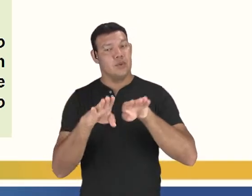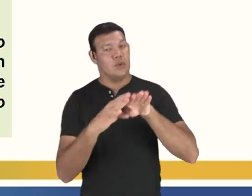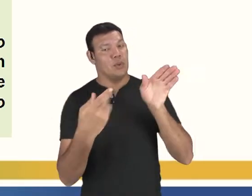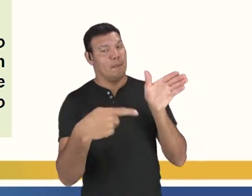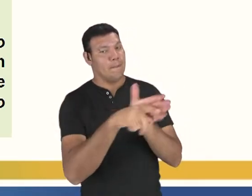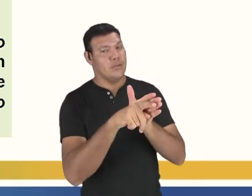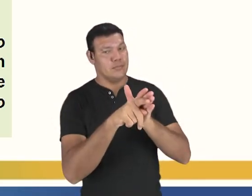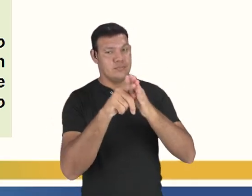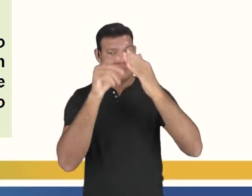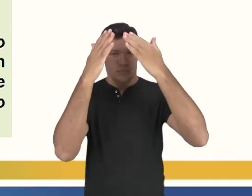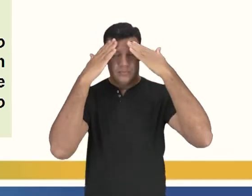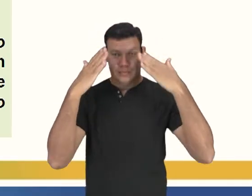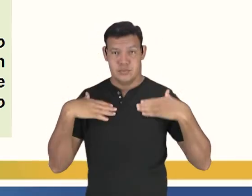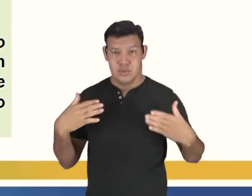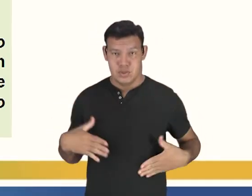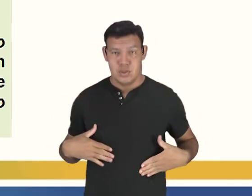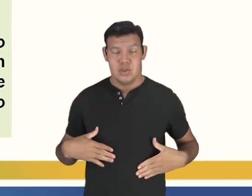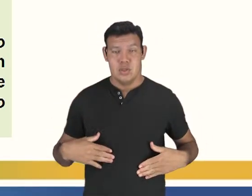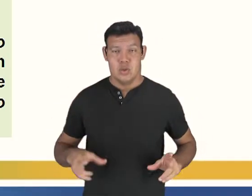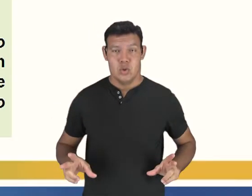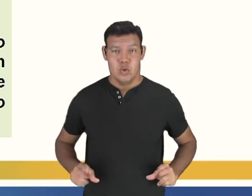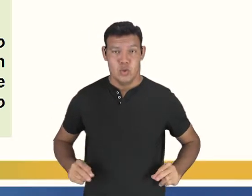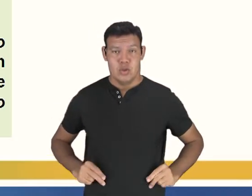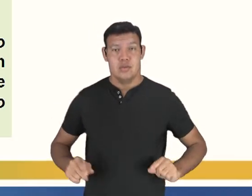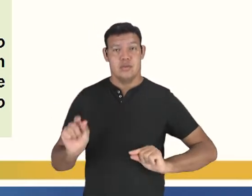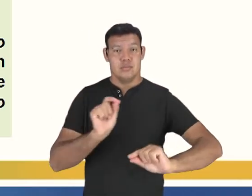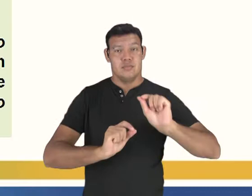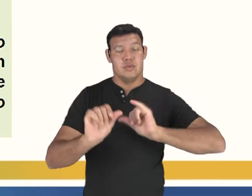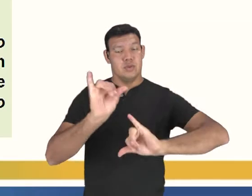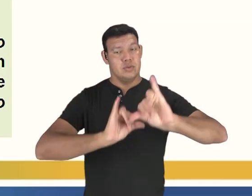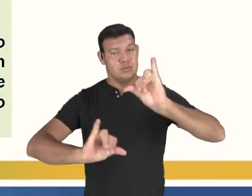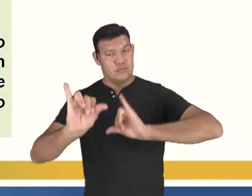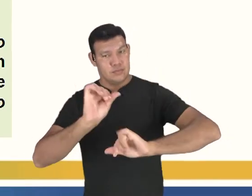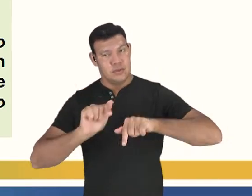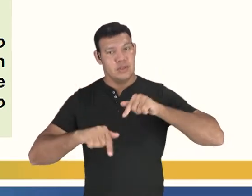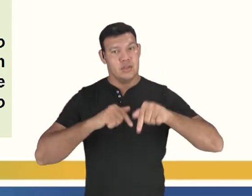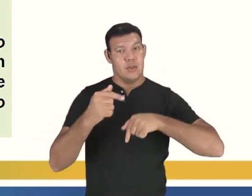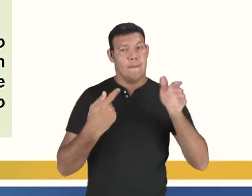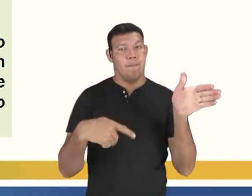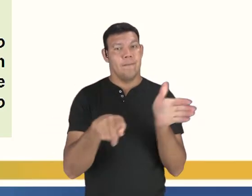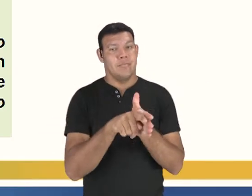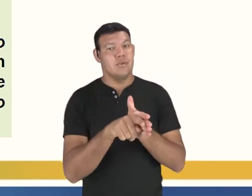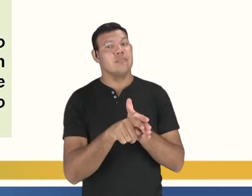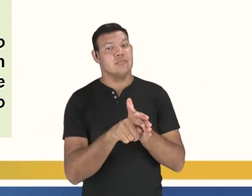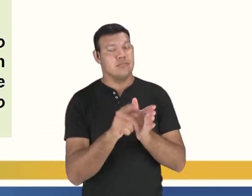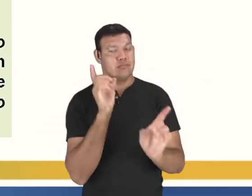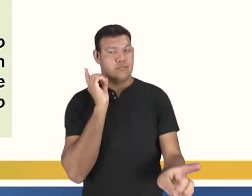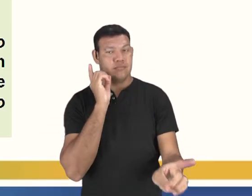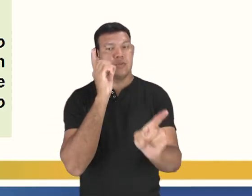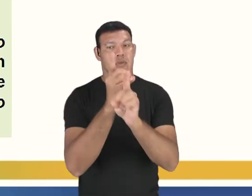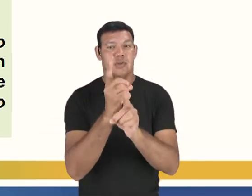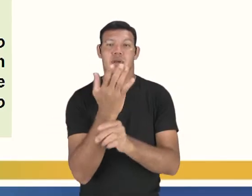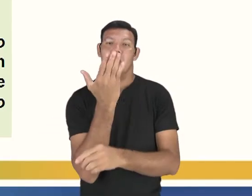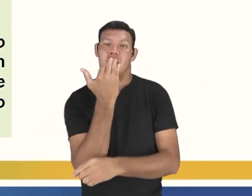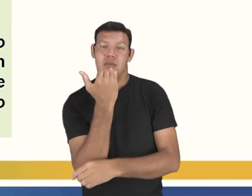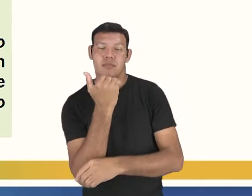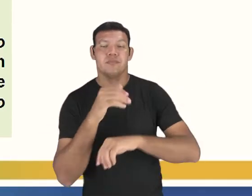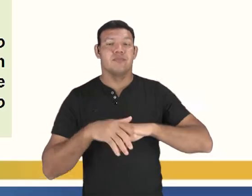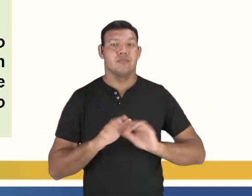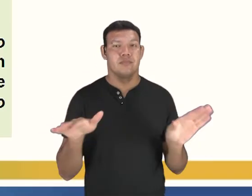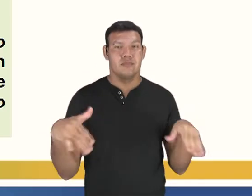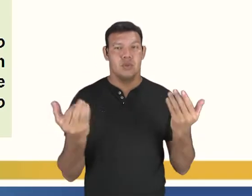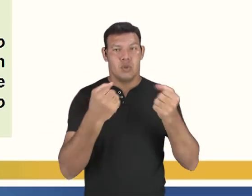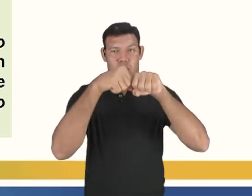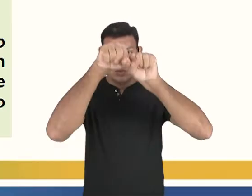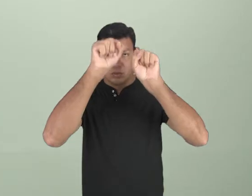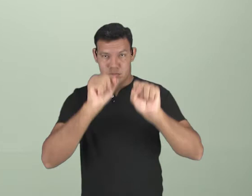que são os nutrientes? São substâncias químicas encontradas nos alimentos, tá bom? Então, alguns sistemas do